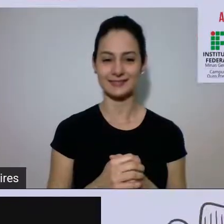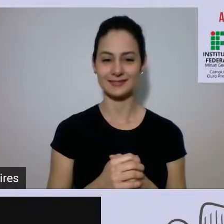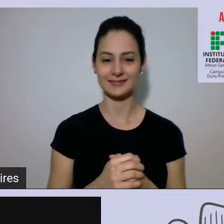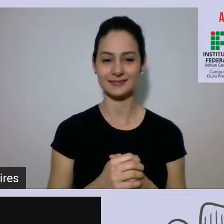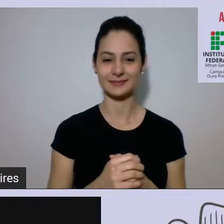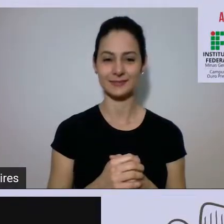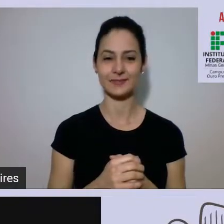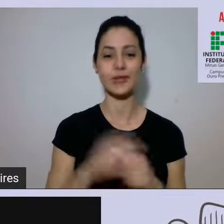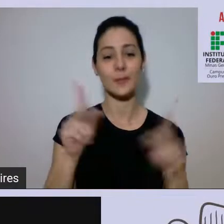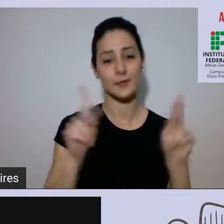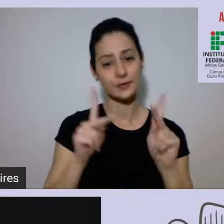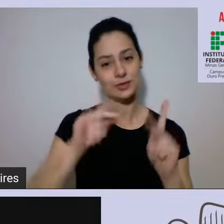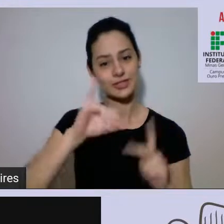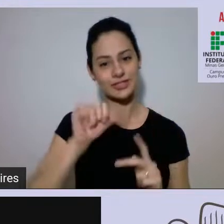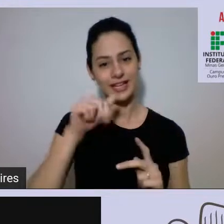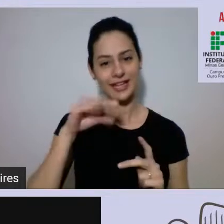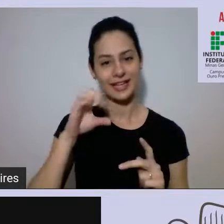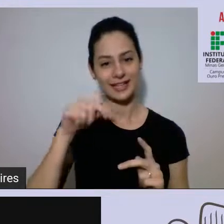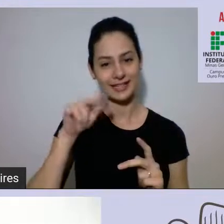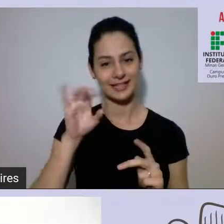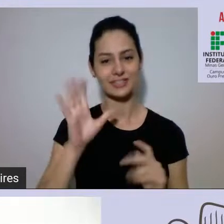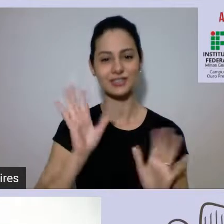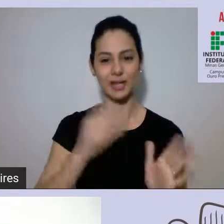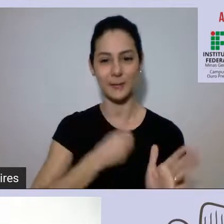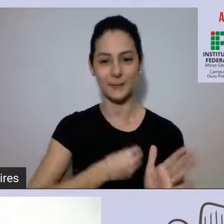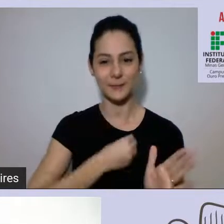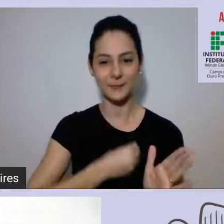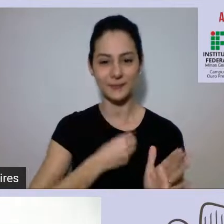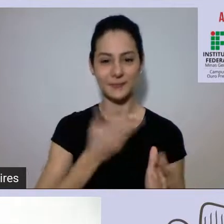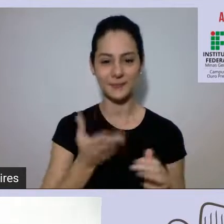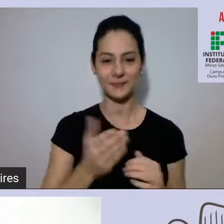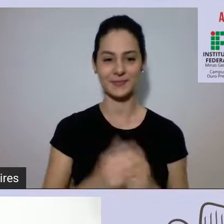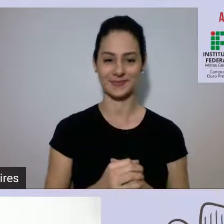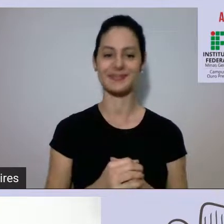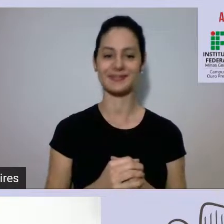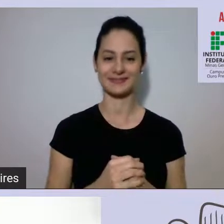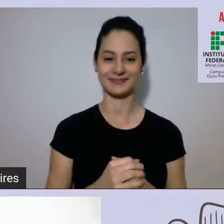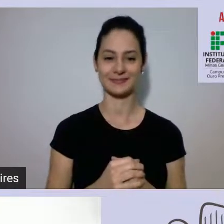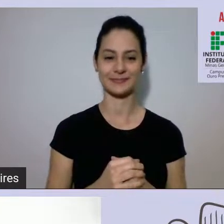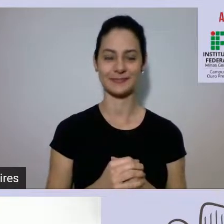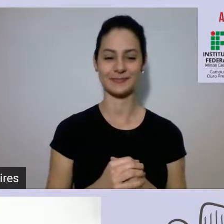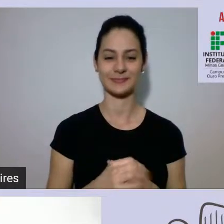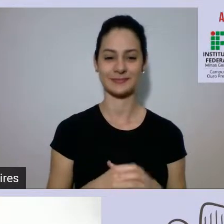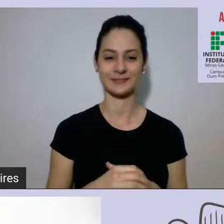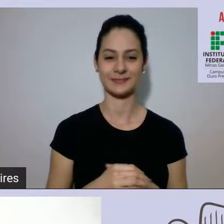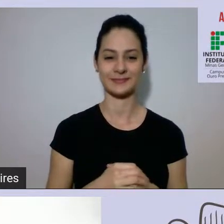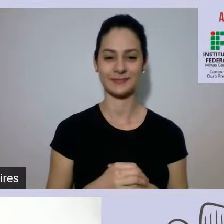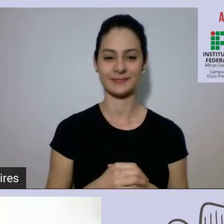Professora Jaqueline já está aí?